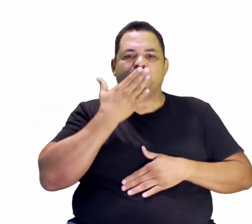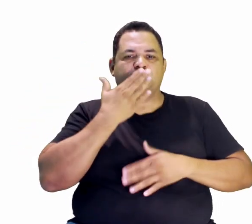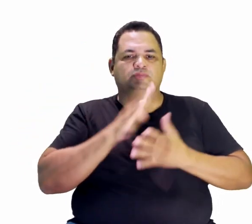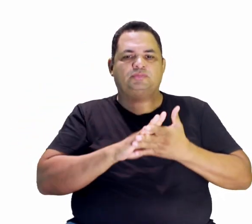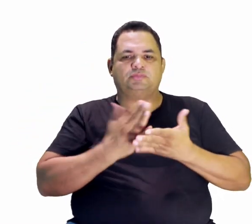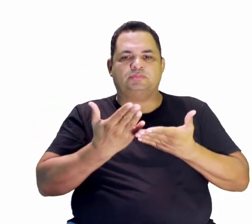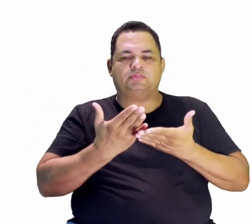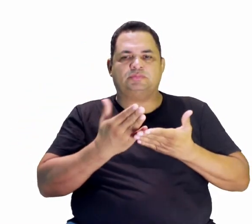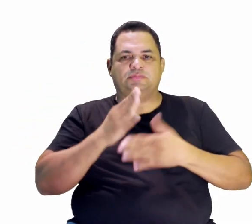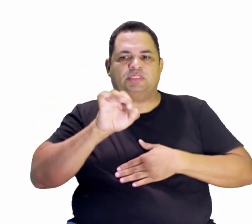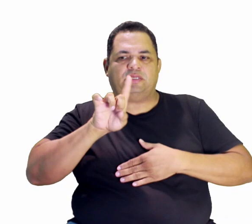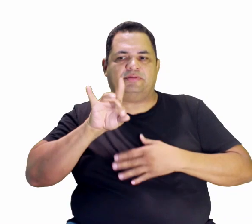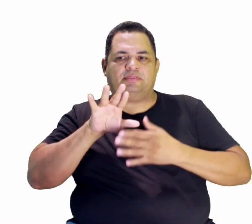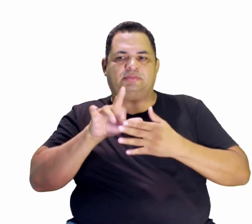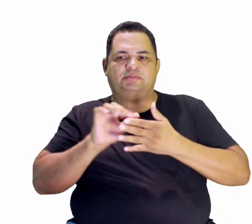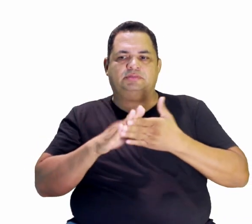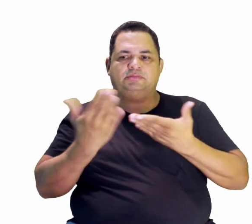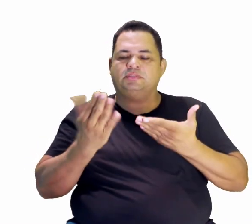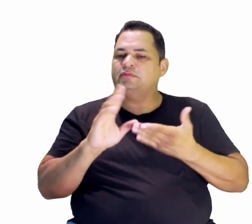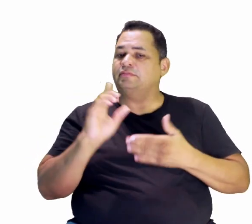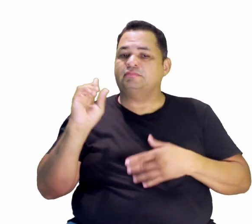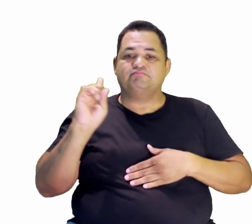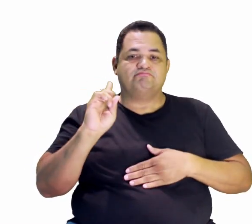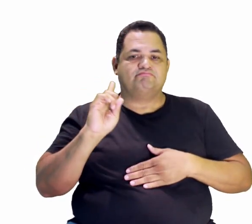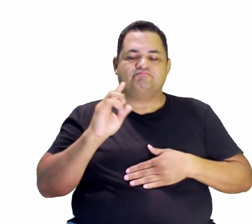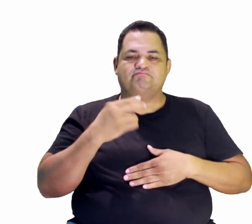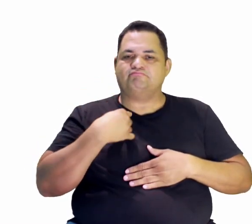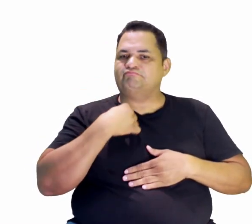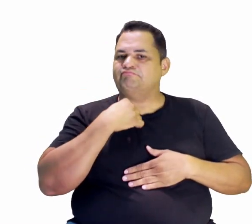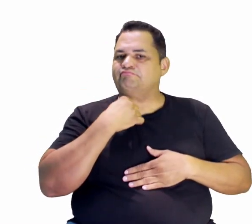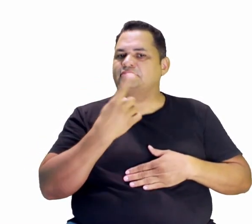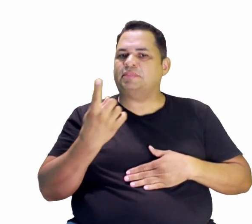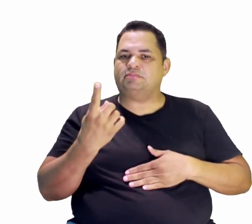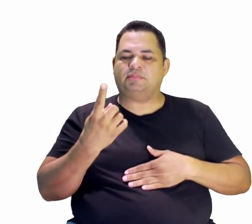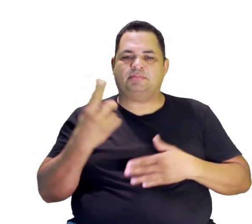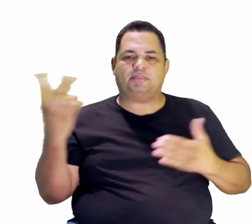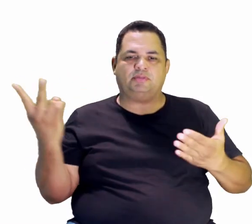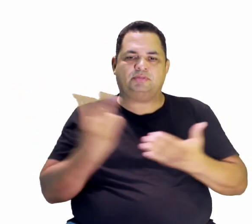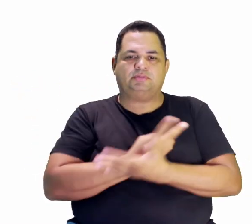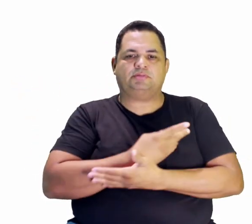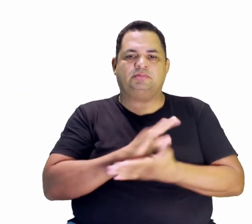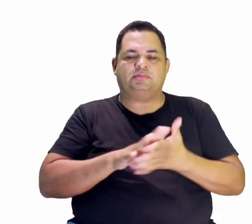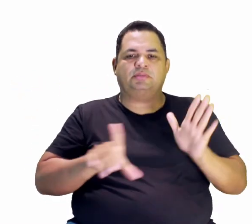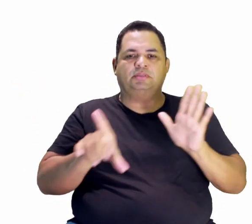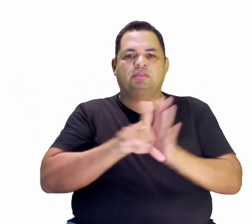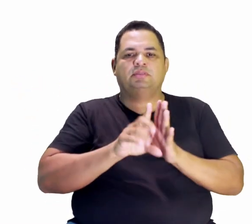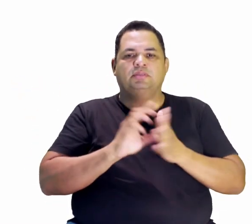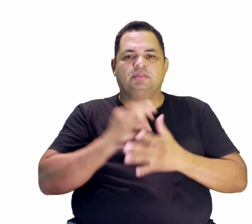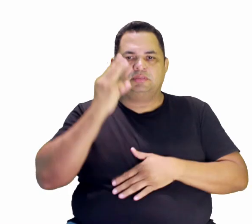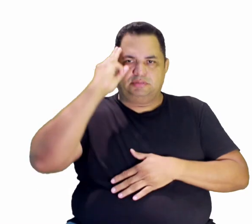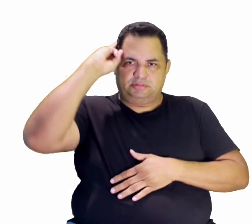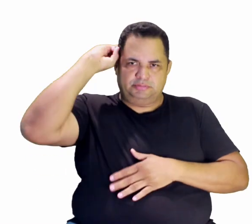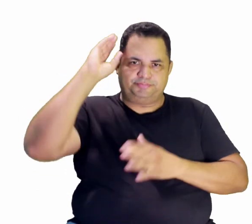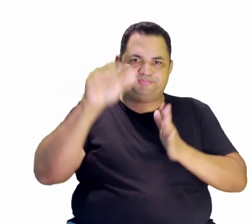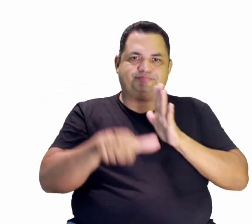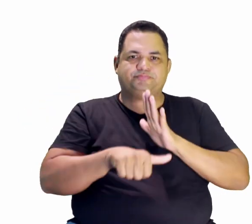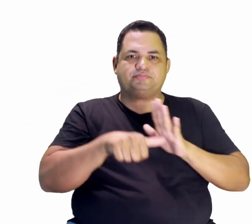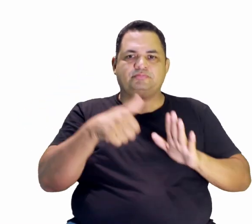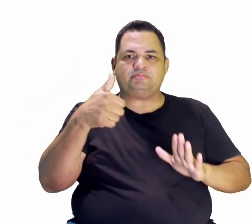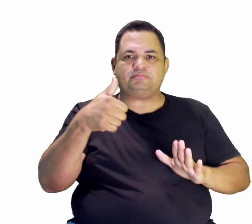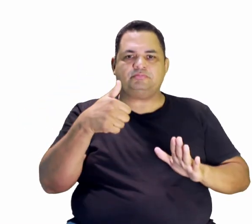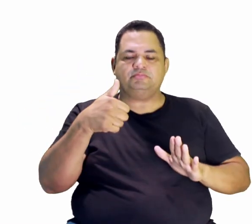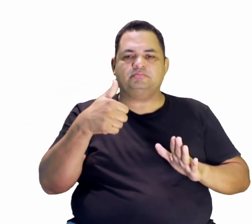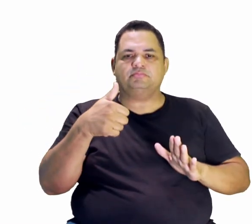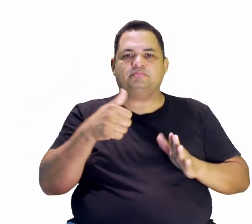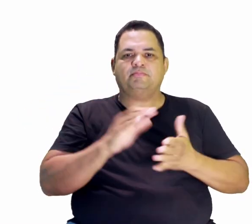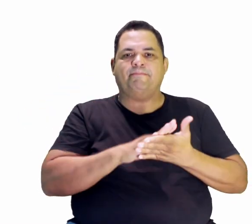referenciais, não vai funcionar a lei de Newton. Mas isso aí não tem importância. Vamos lá, princípio da inércia, né, que é a primeira lei dele,